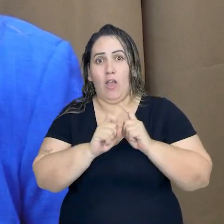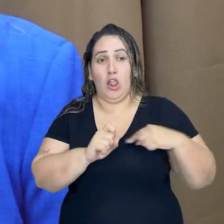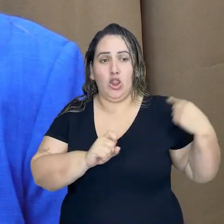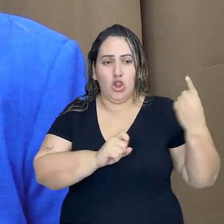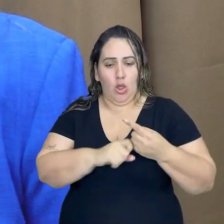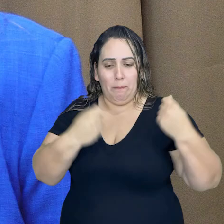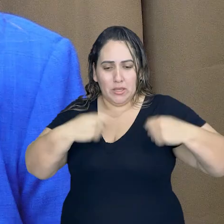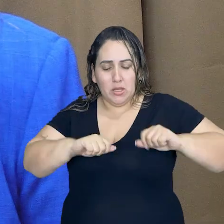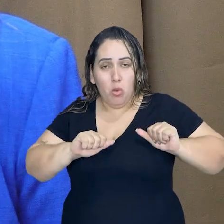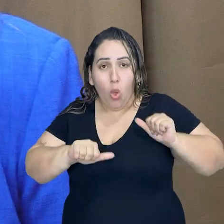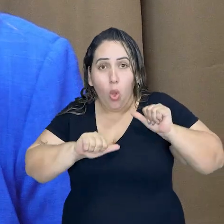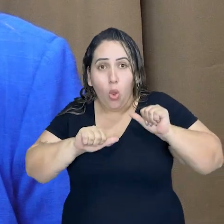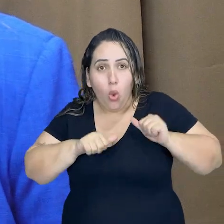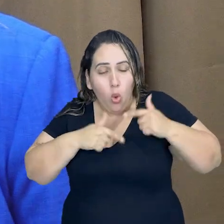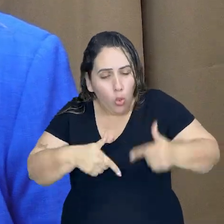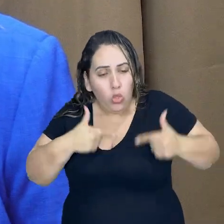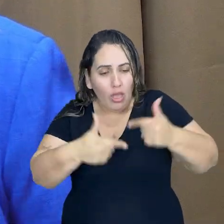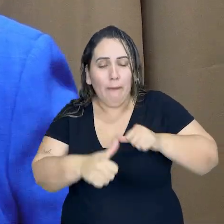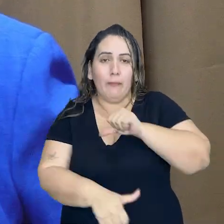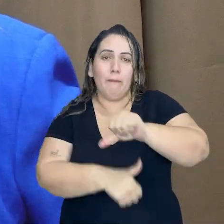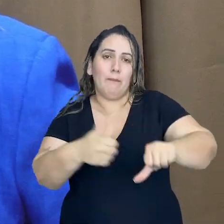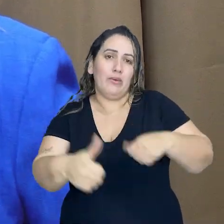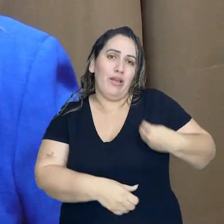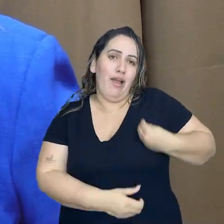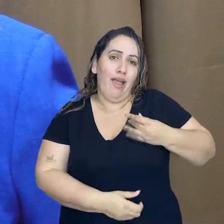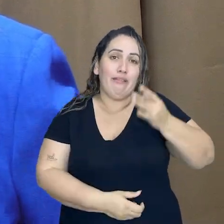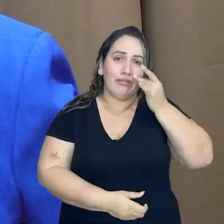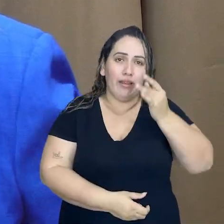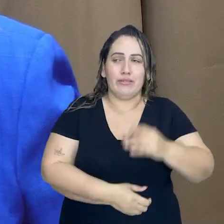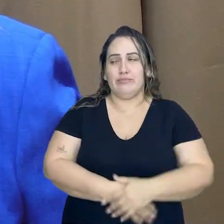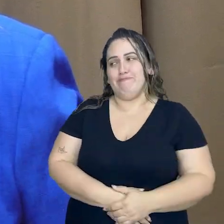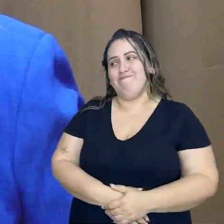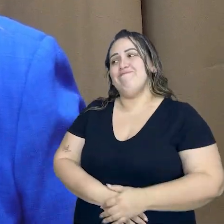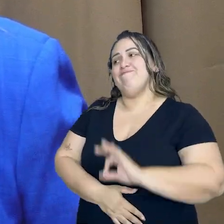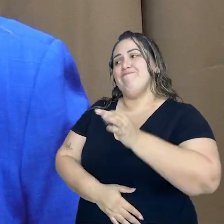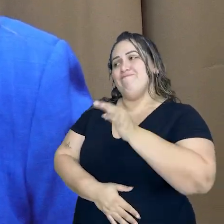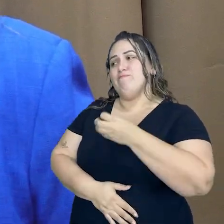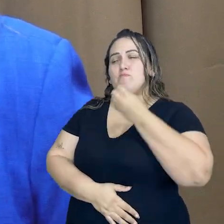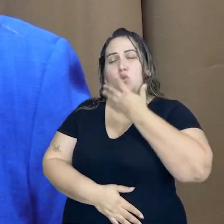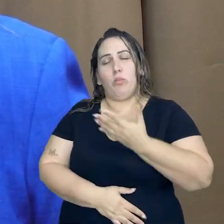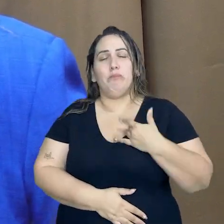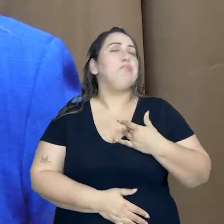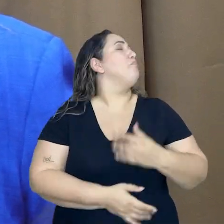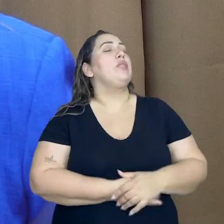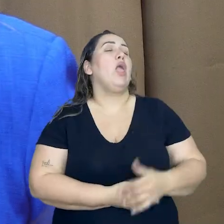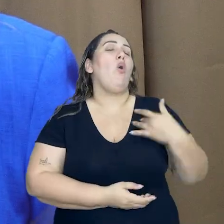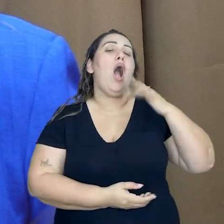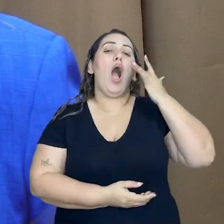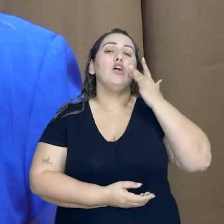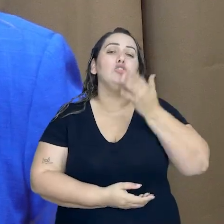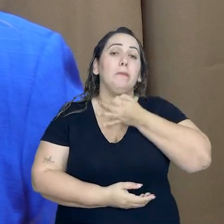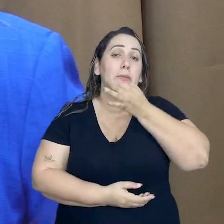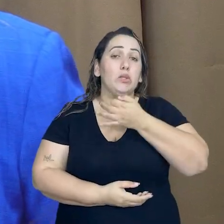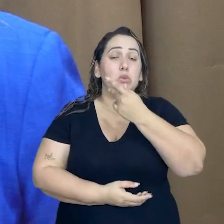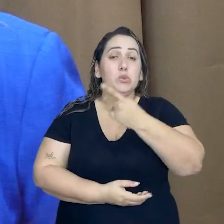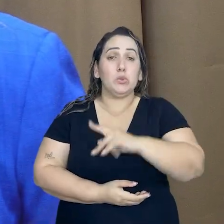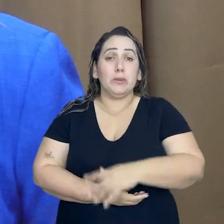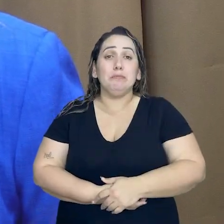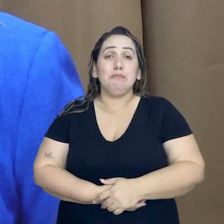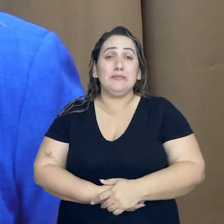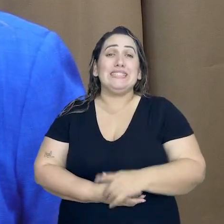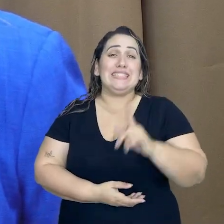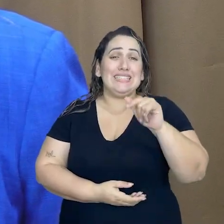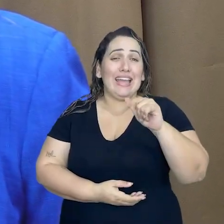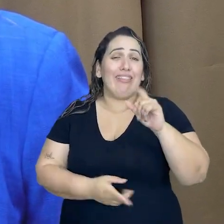vejo maneira dela ser ludibriada por um partido político, tá? Então, isso aí é muito importante. É